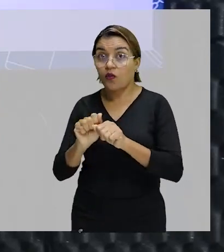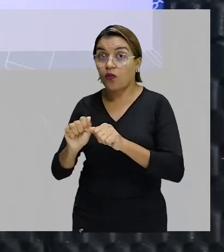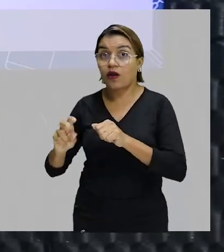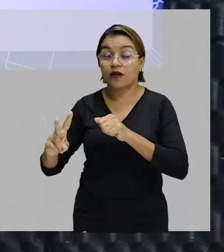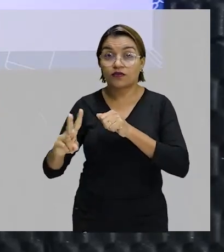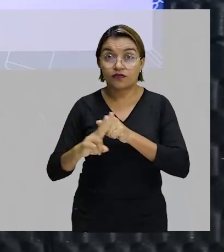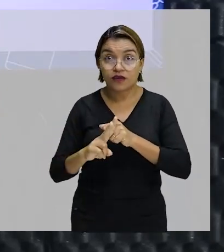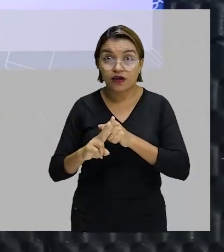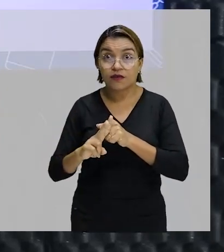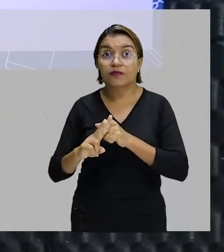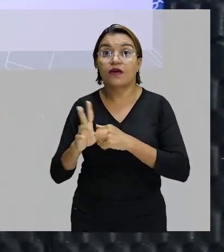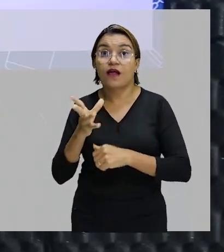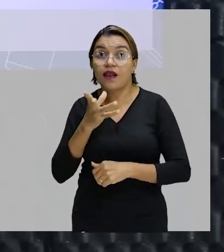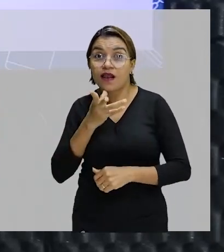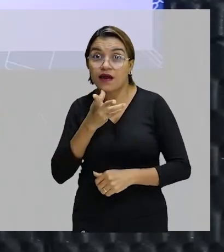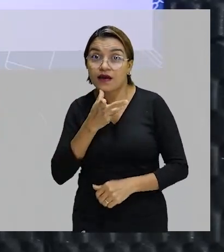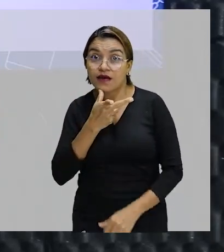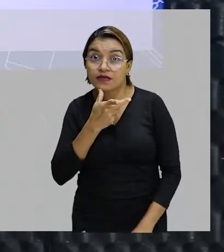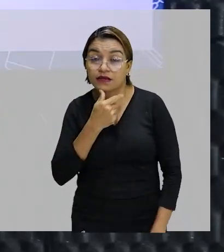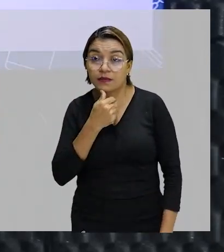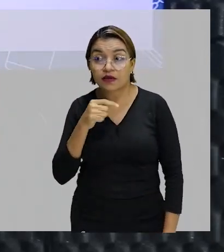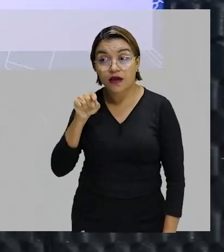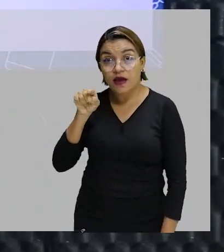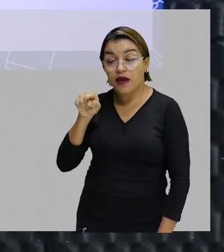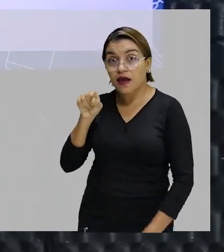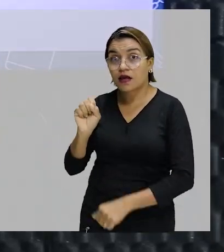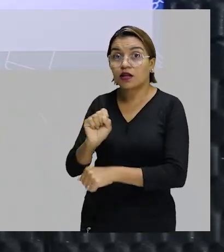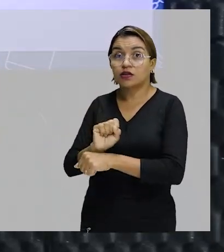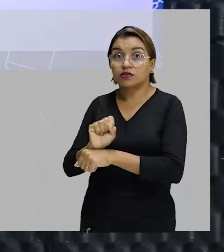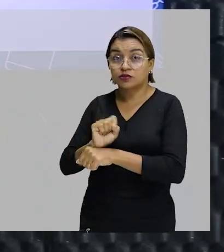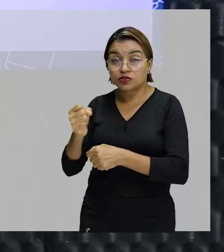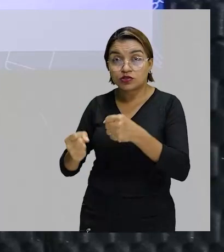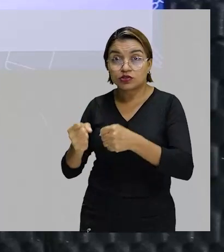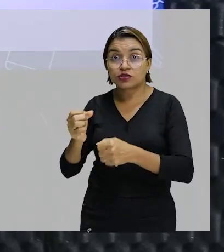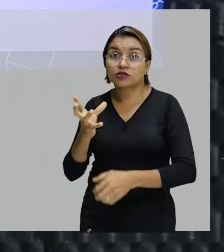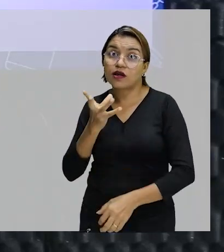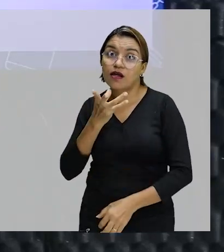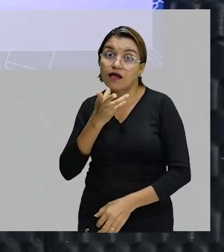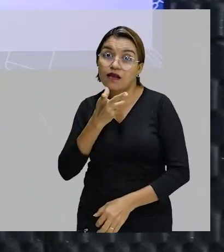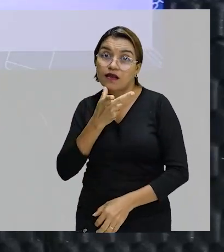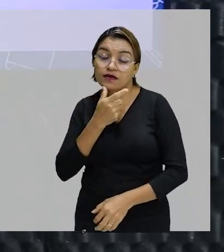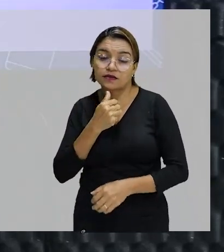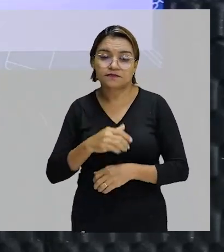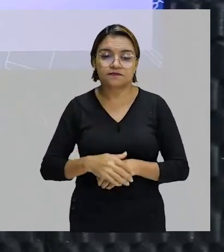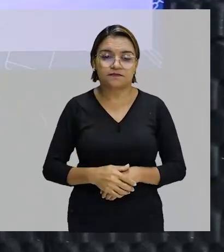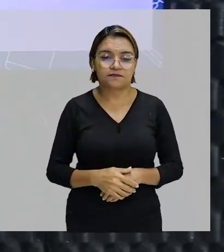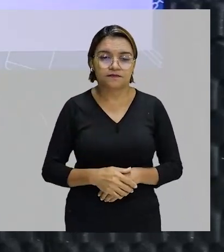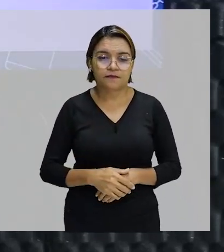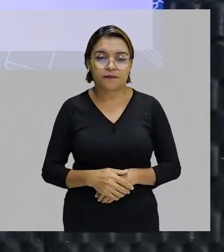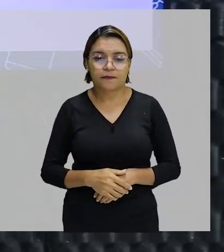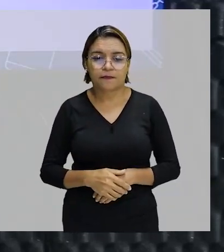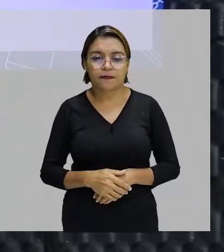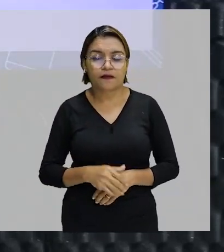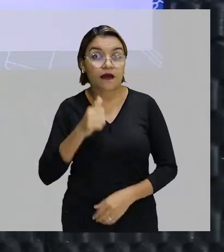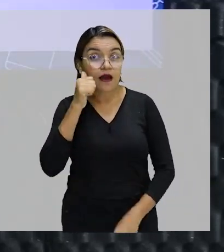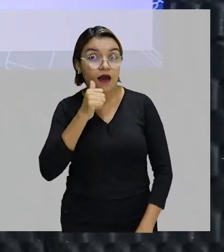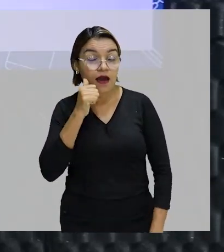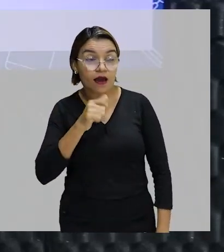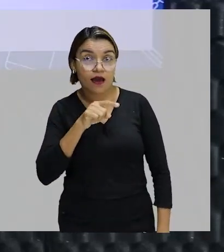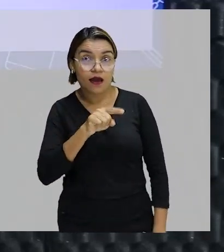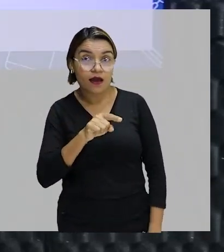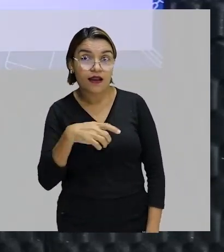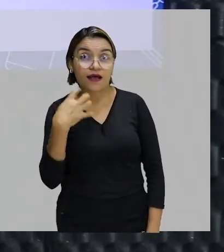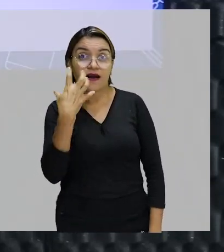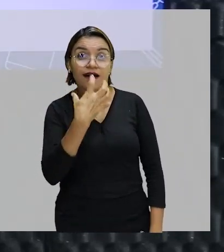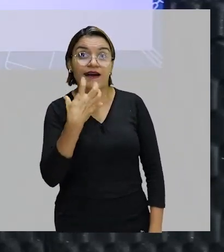dirige lentamente. She sings beautifully. Ela canta lindamente. Então,